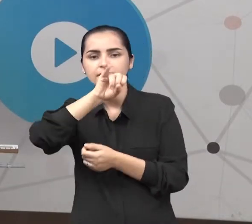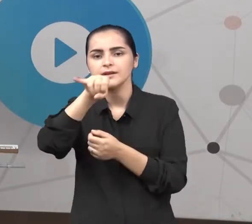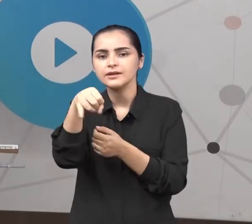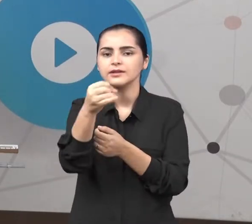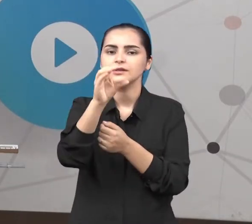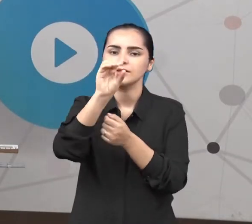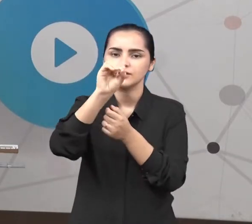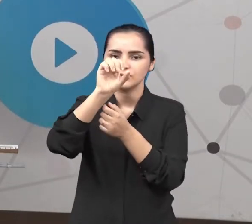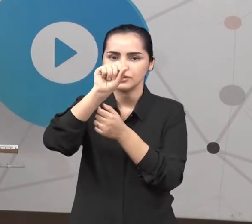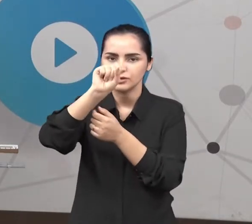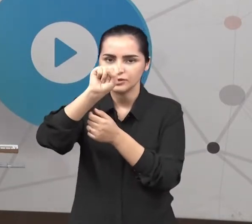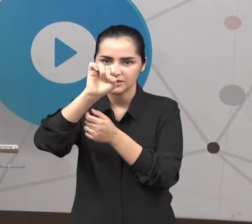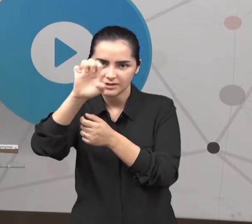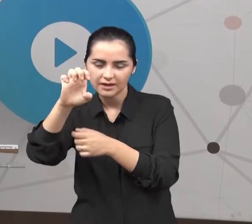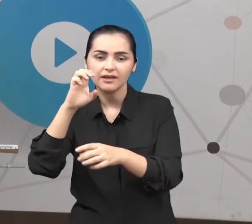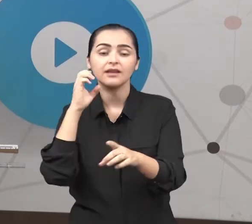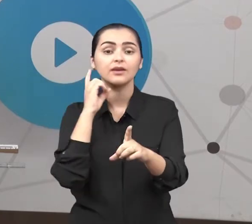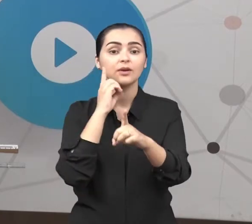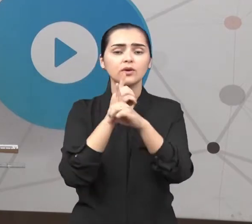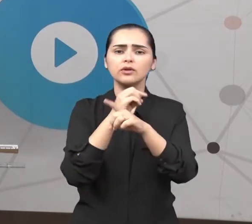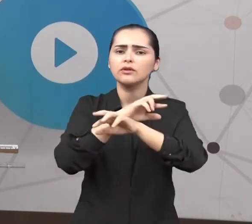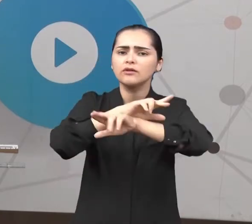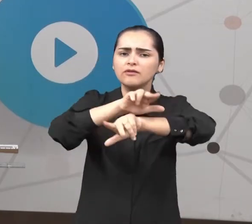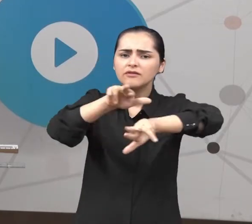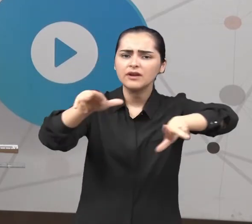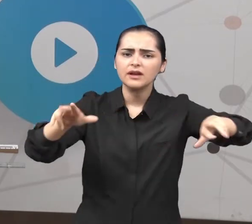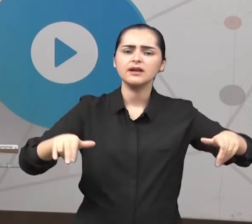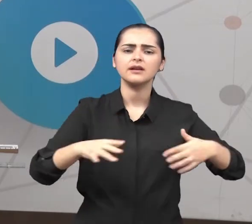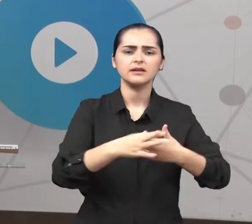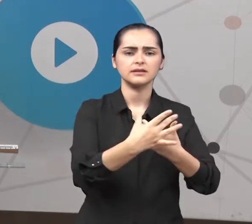encontraram muitas borboletas.